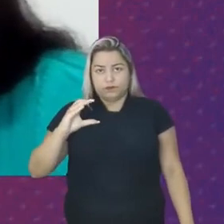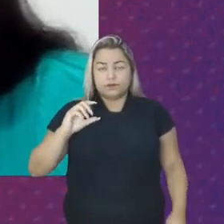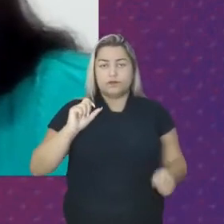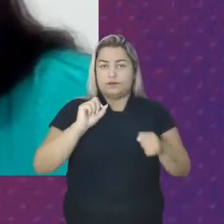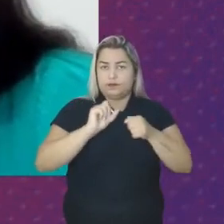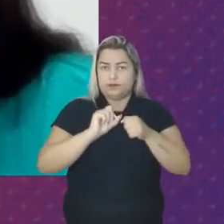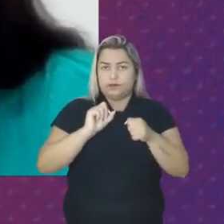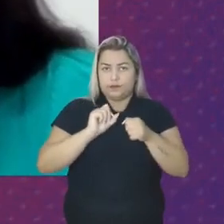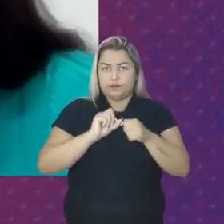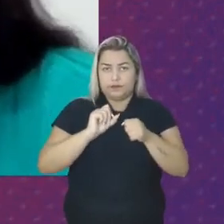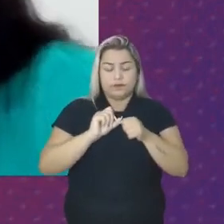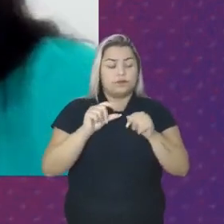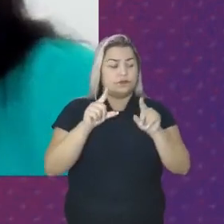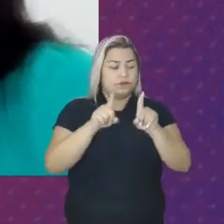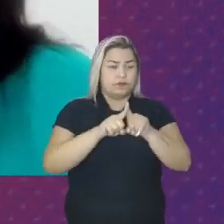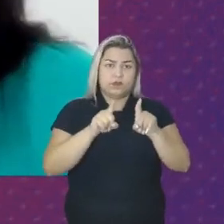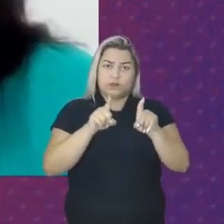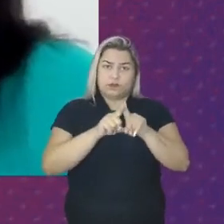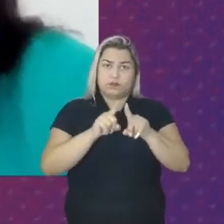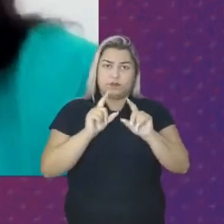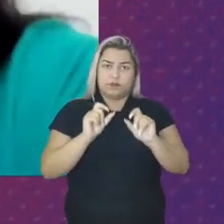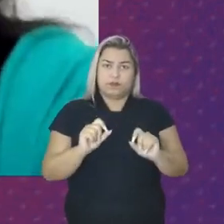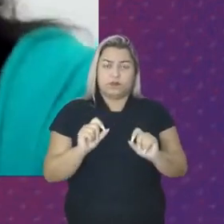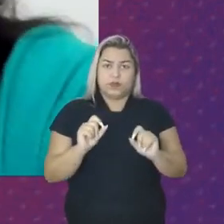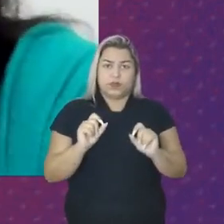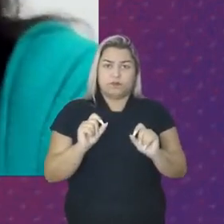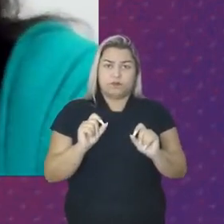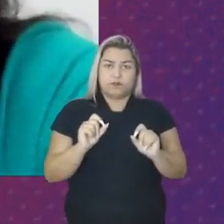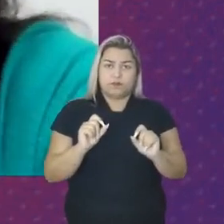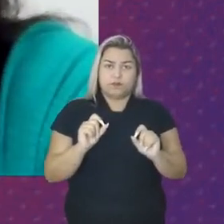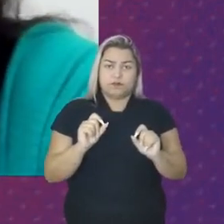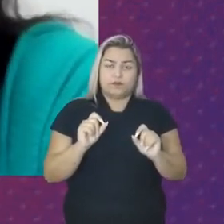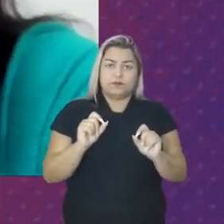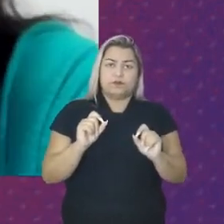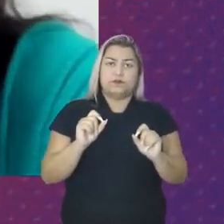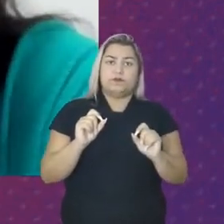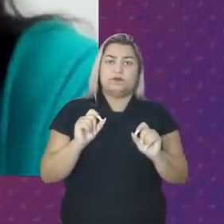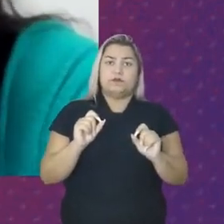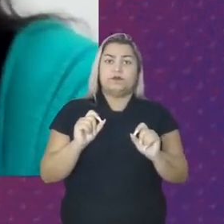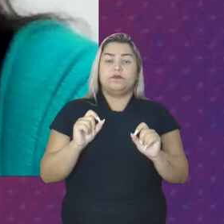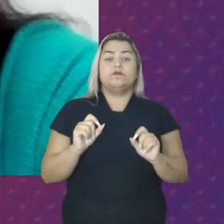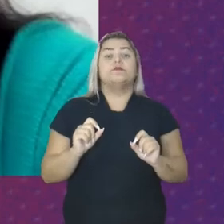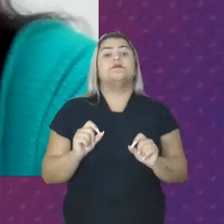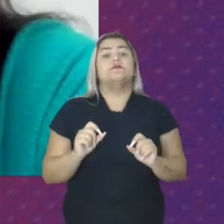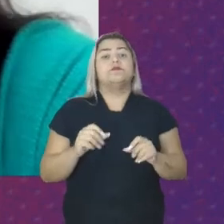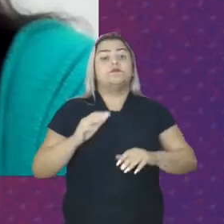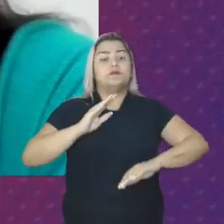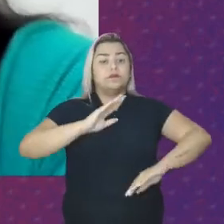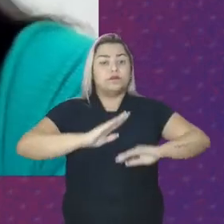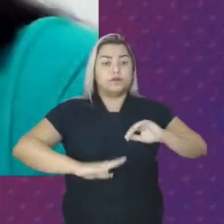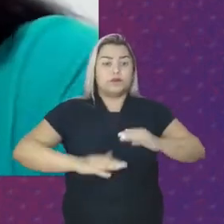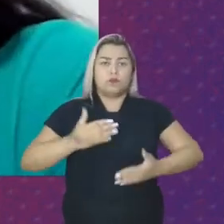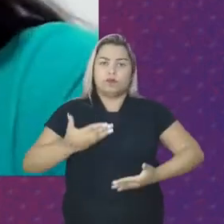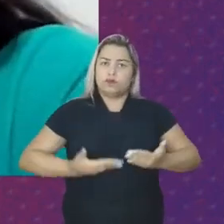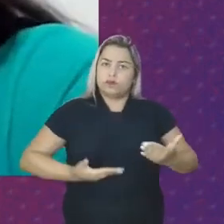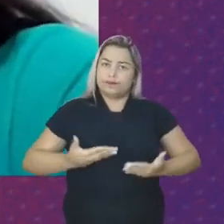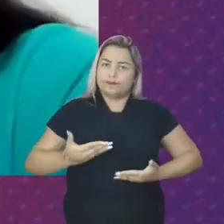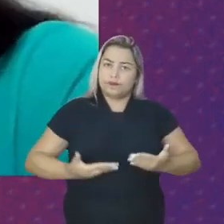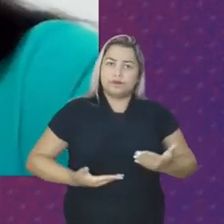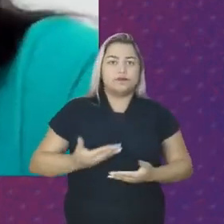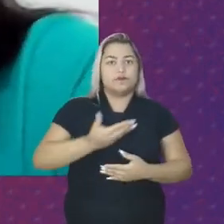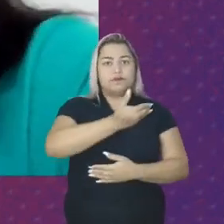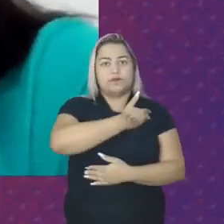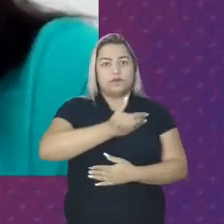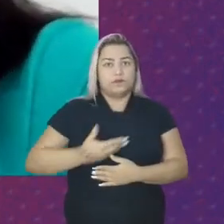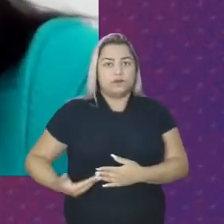fez, e ela fez esse TCC entrevistando as funcionárias da época, as servidoras públicas que